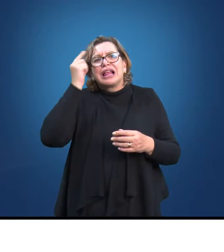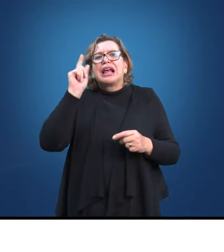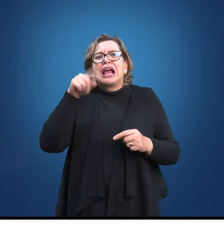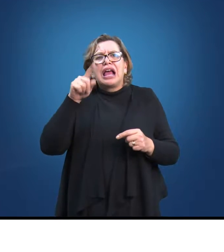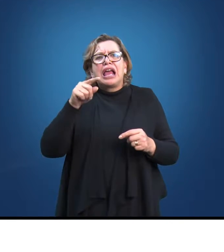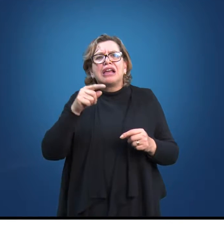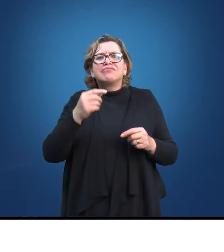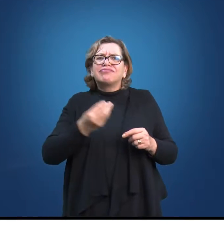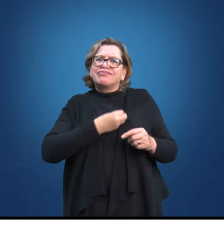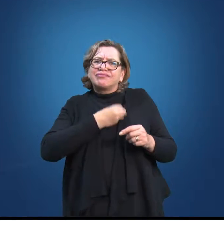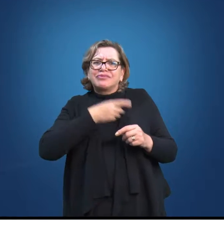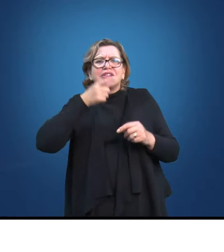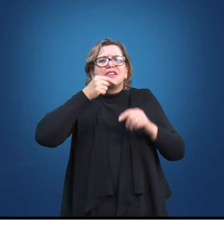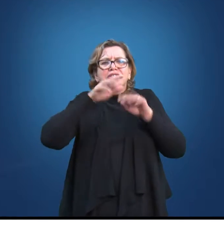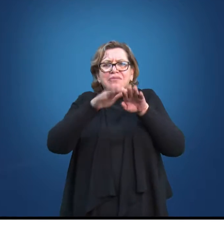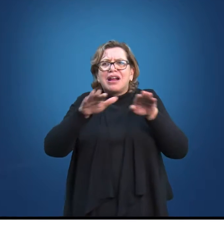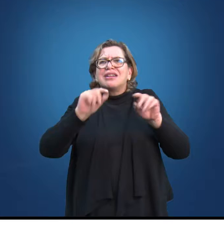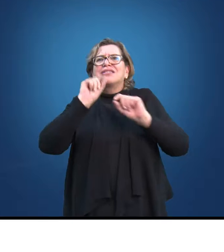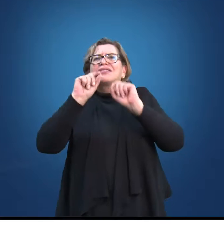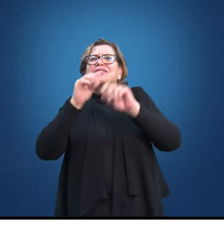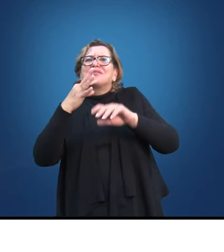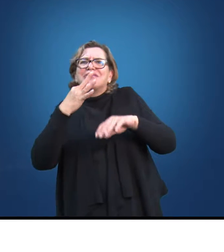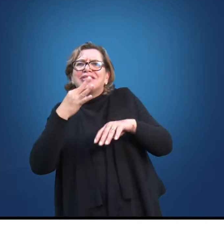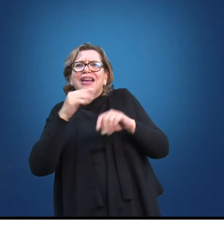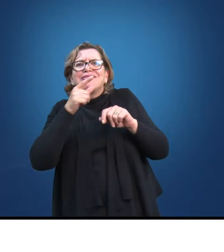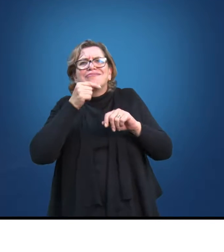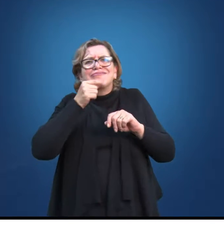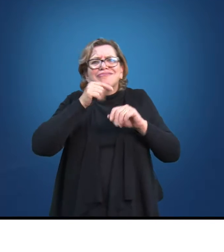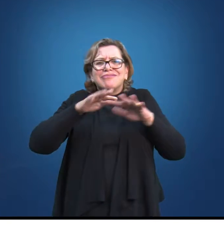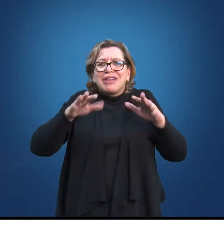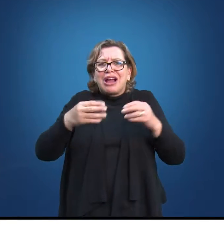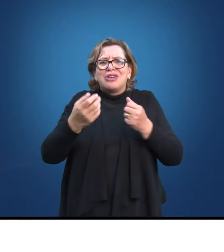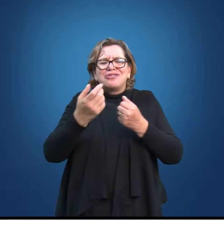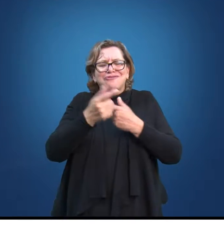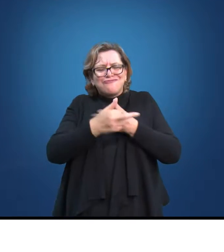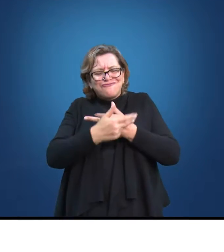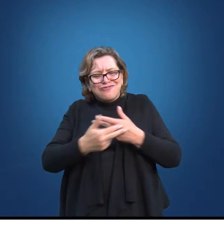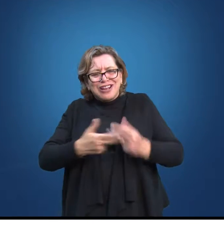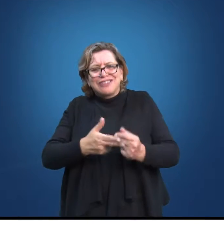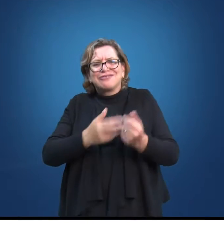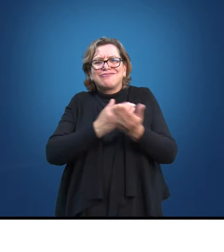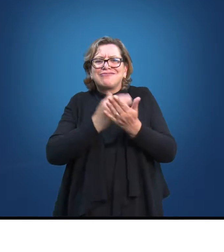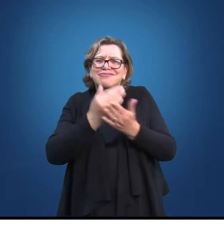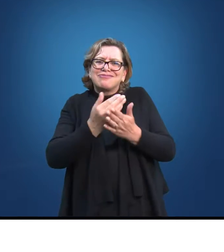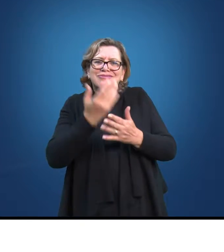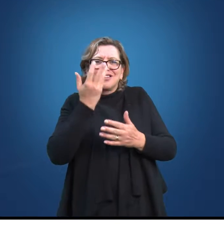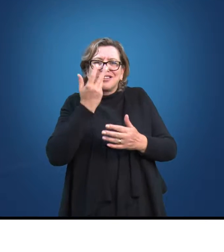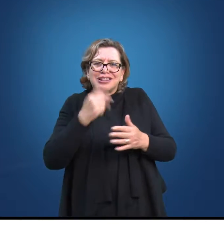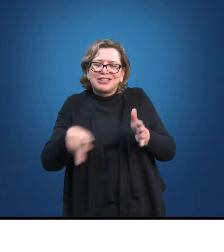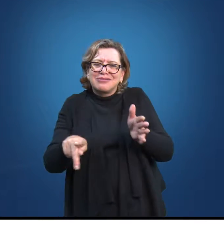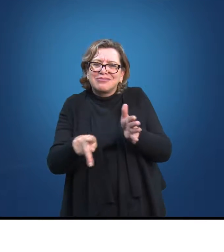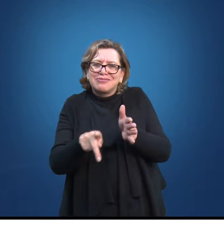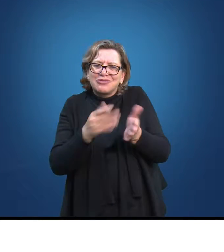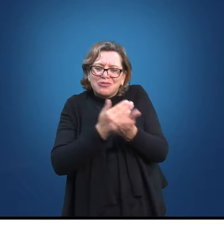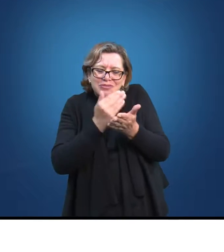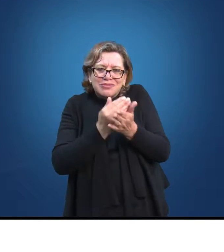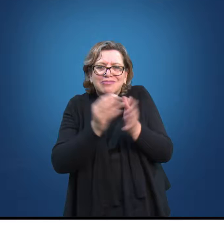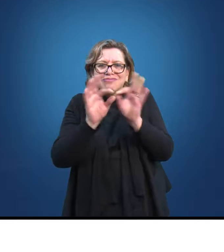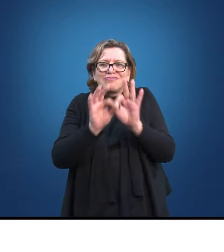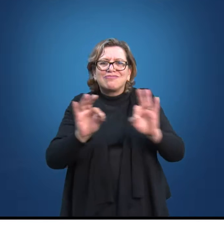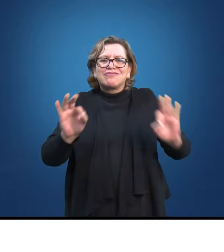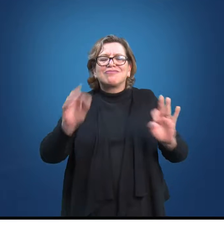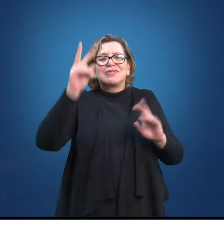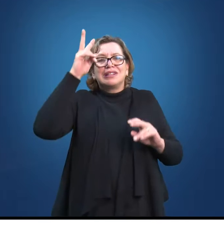ela vive no mar, quem que já conhece o mar? Olha quantas coisas vai partir da criança no meio ambiente a partir de uma história, né? Então, professora,